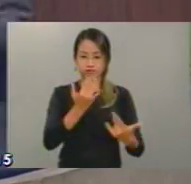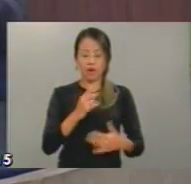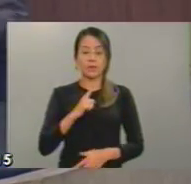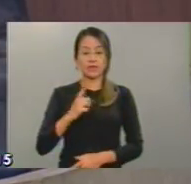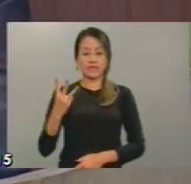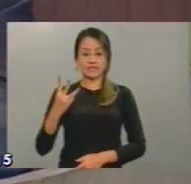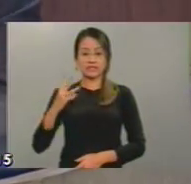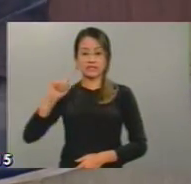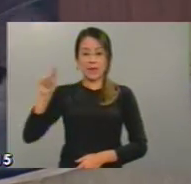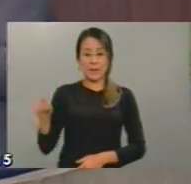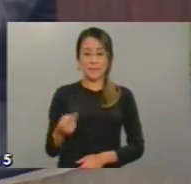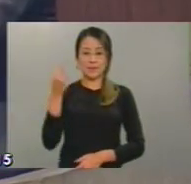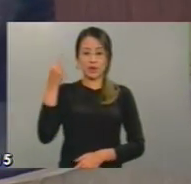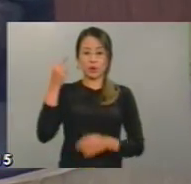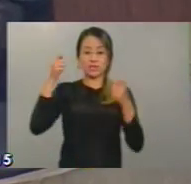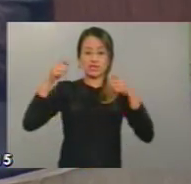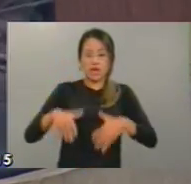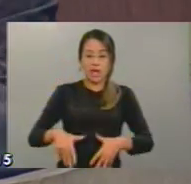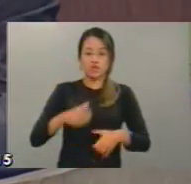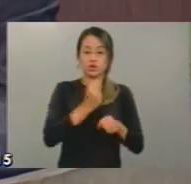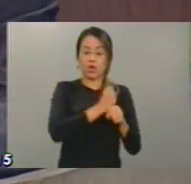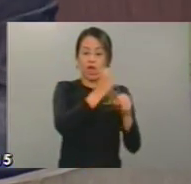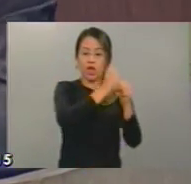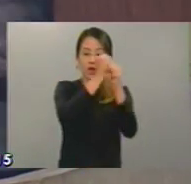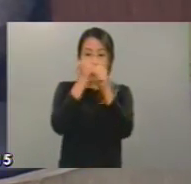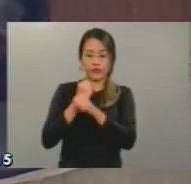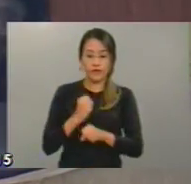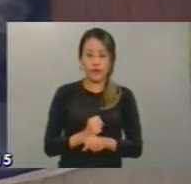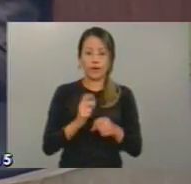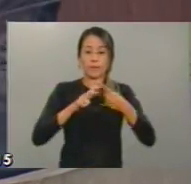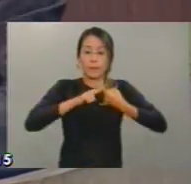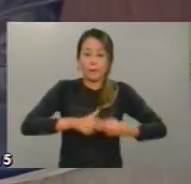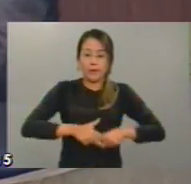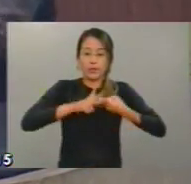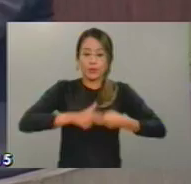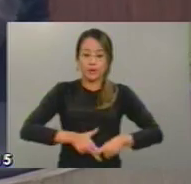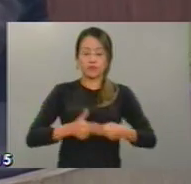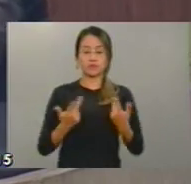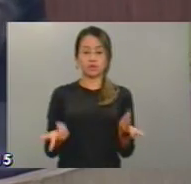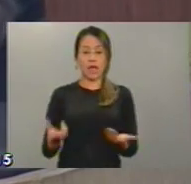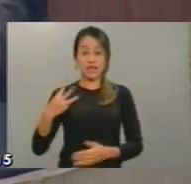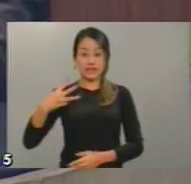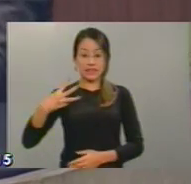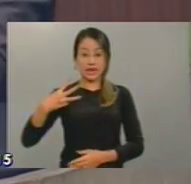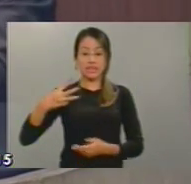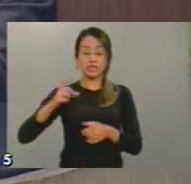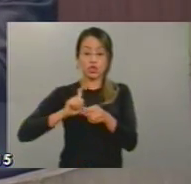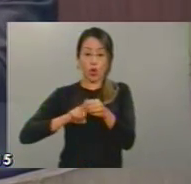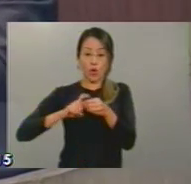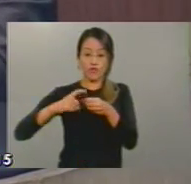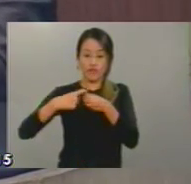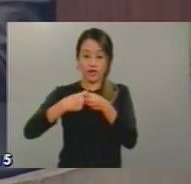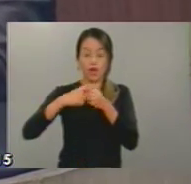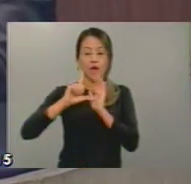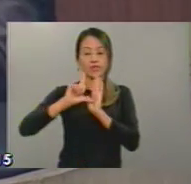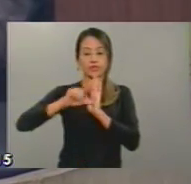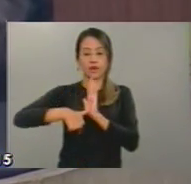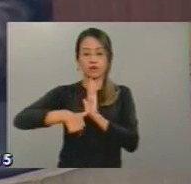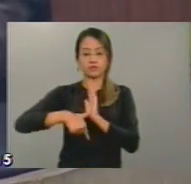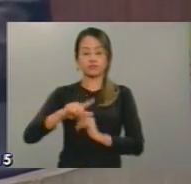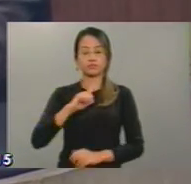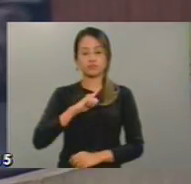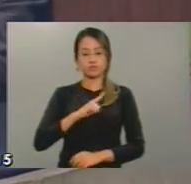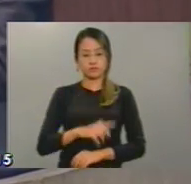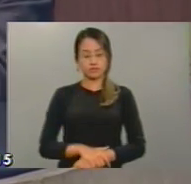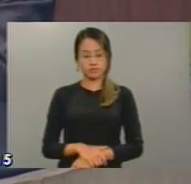gastos só em reformas, 2 convênios atrasados com menos de 30%, convênio de 2009. Convênio